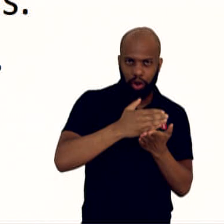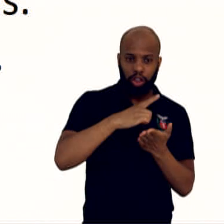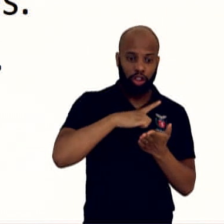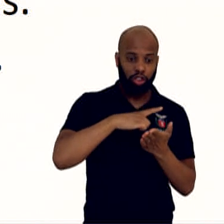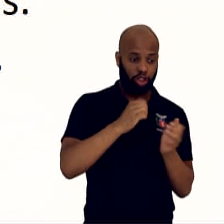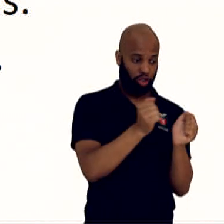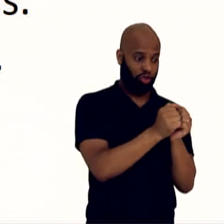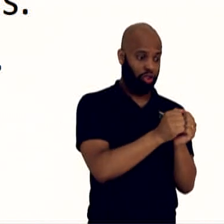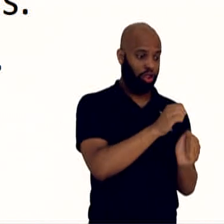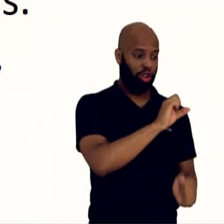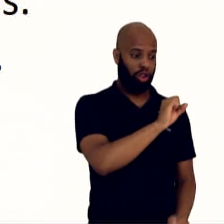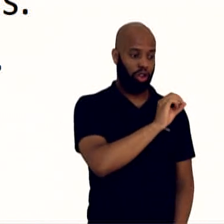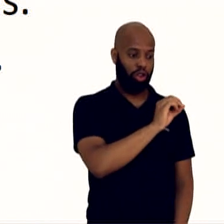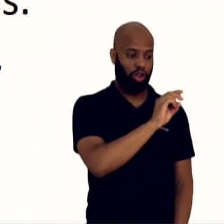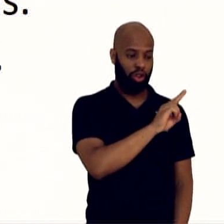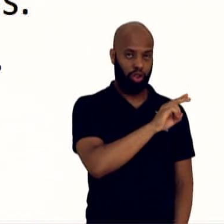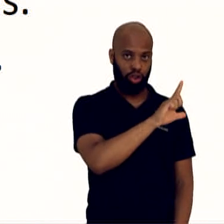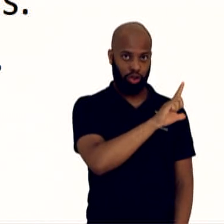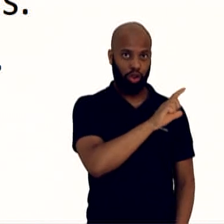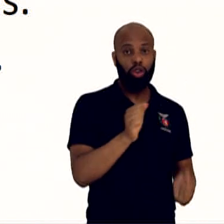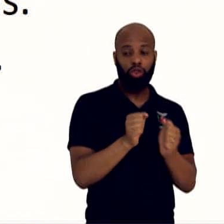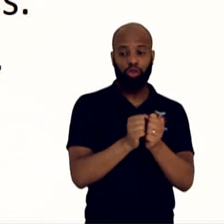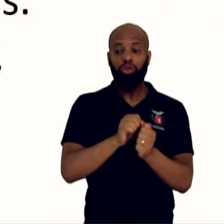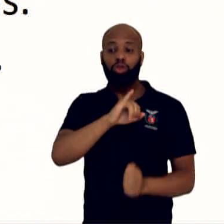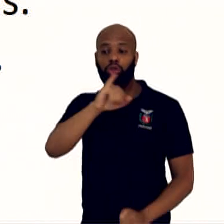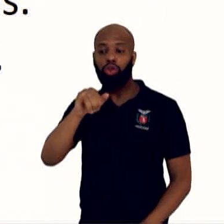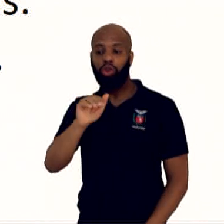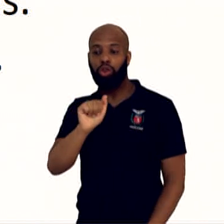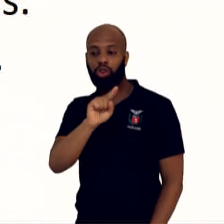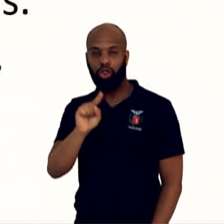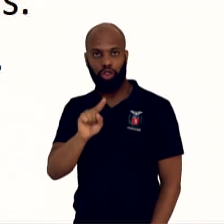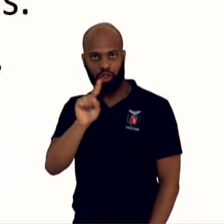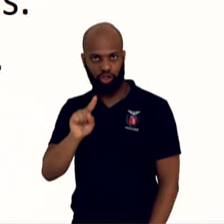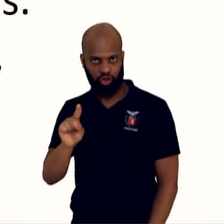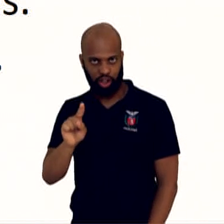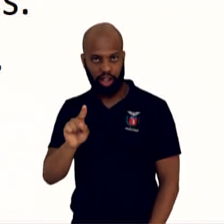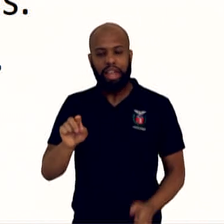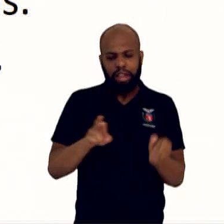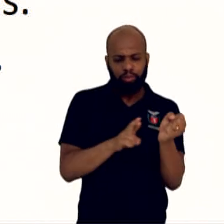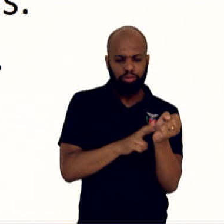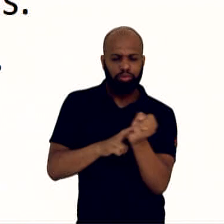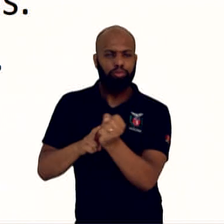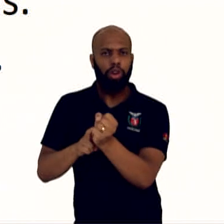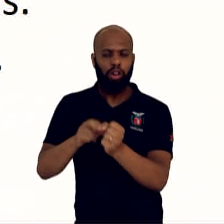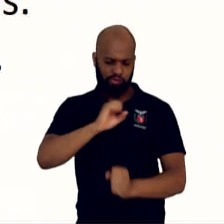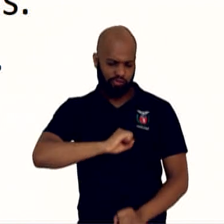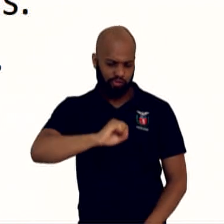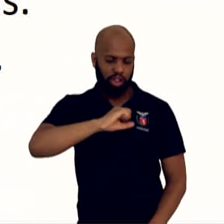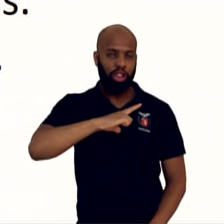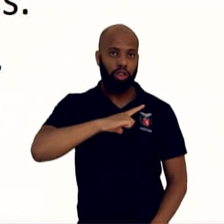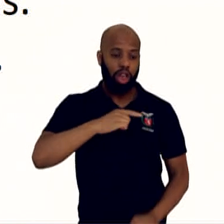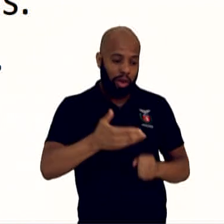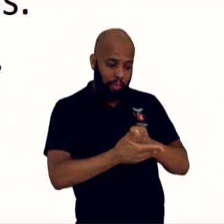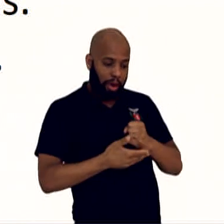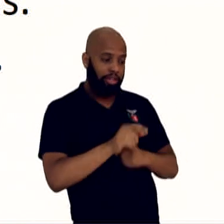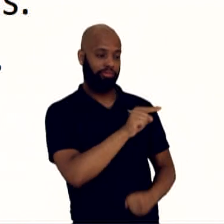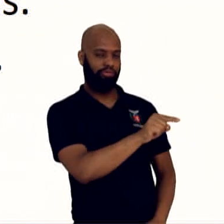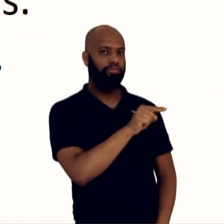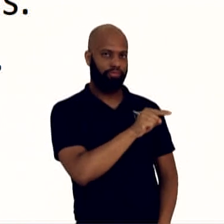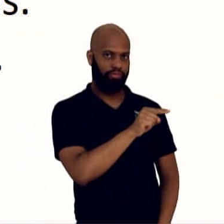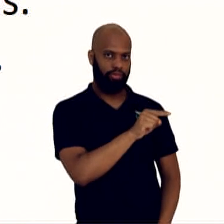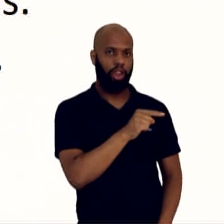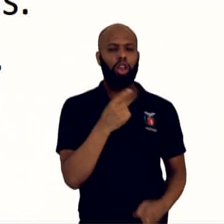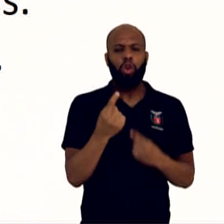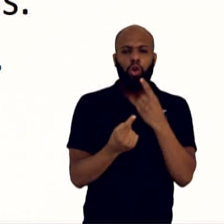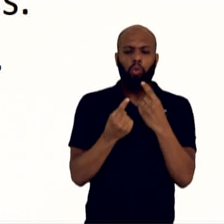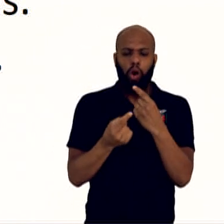junção do soul com o jazz. Além do ritmo, o funk trouxe a essência do soul. Qual é